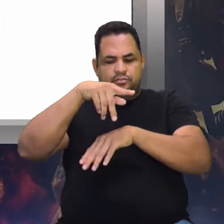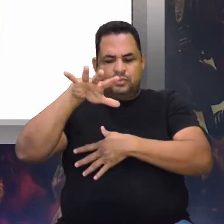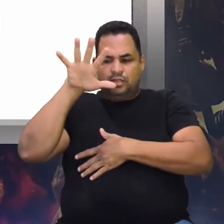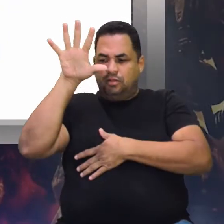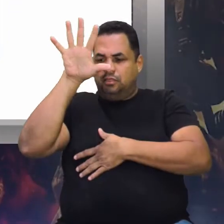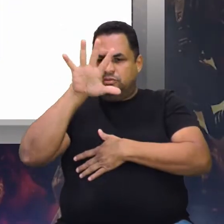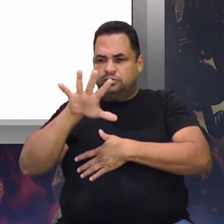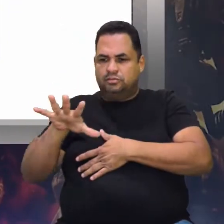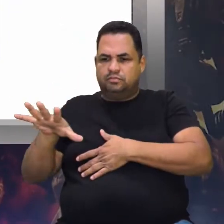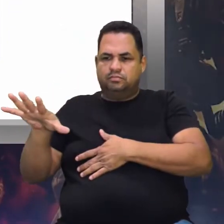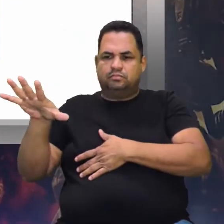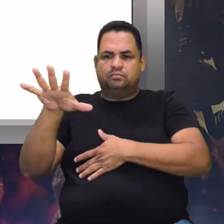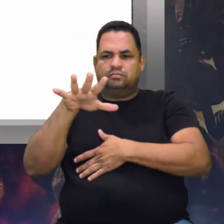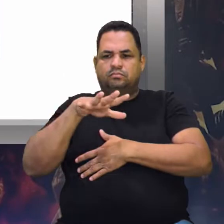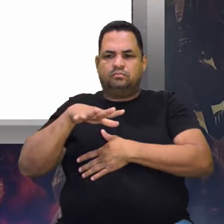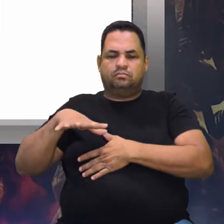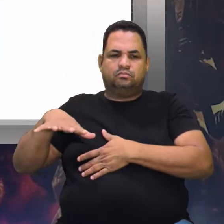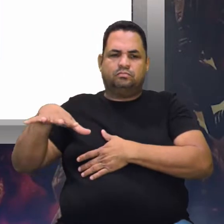que,